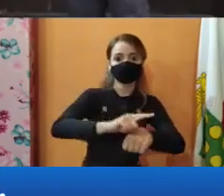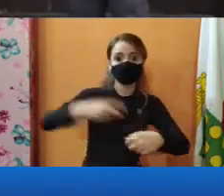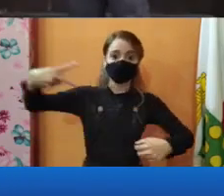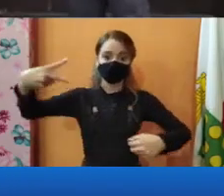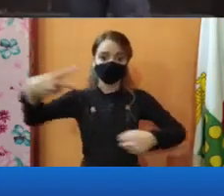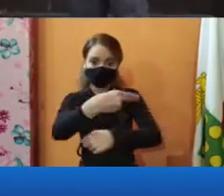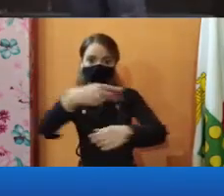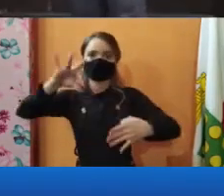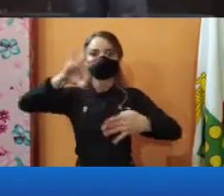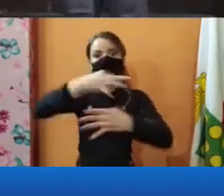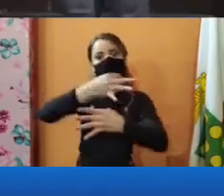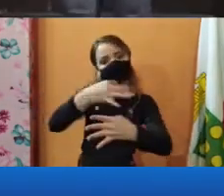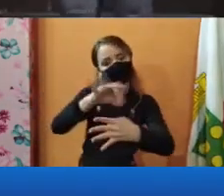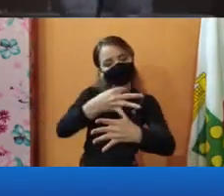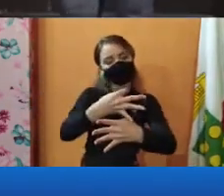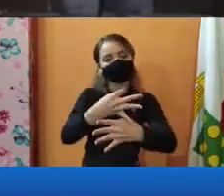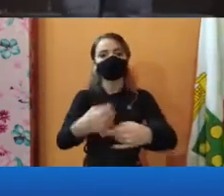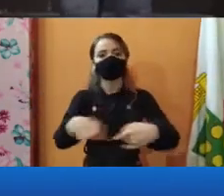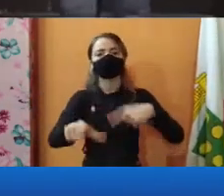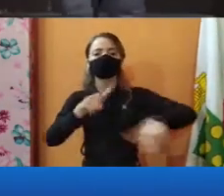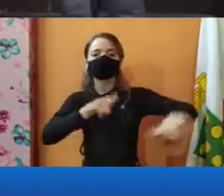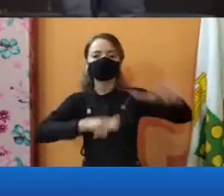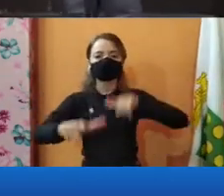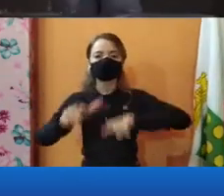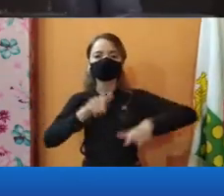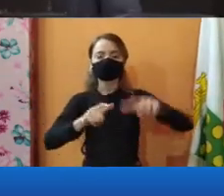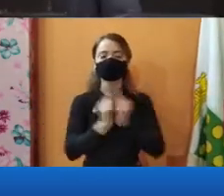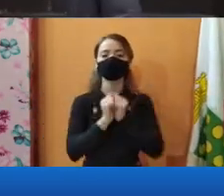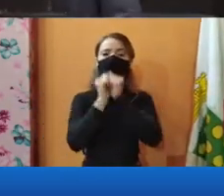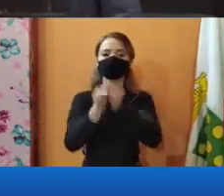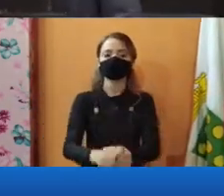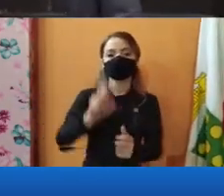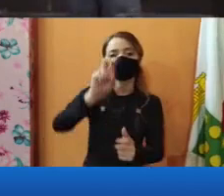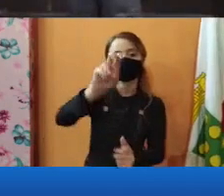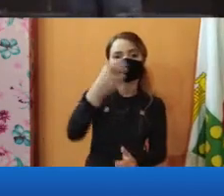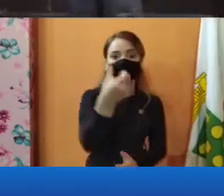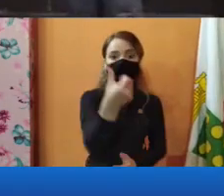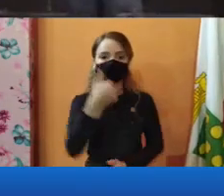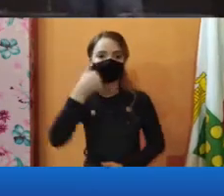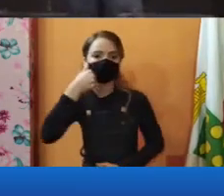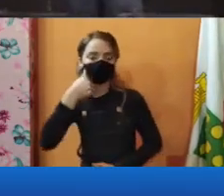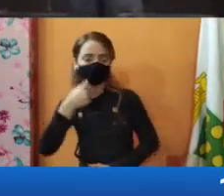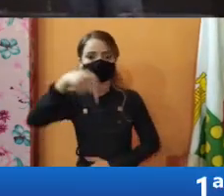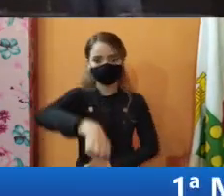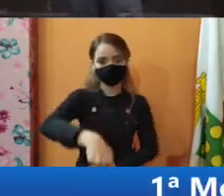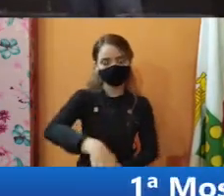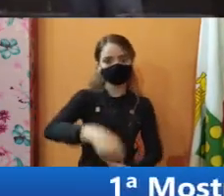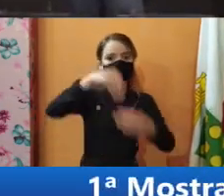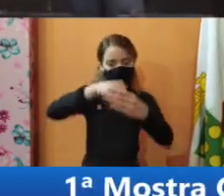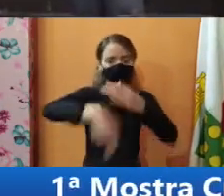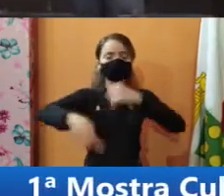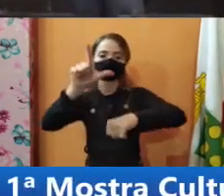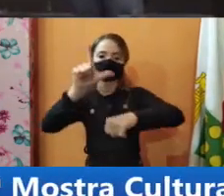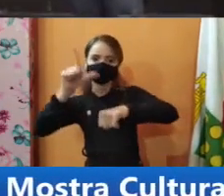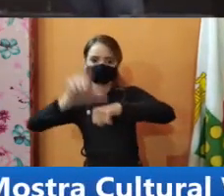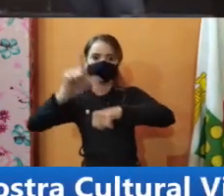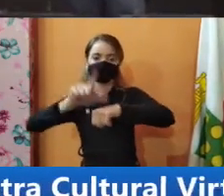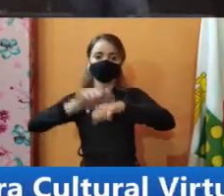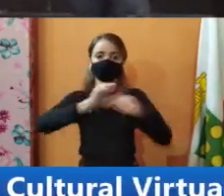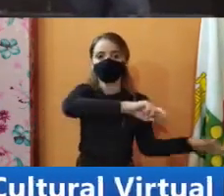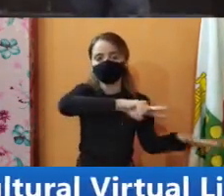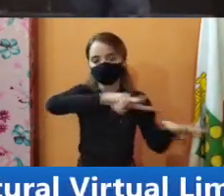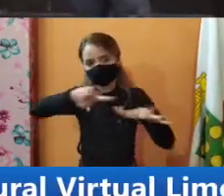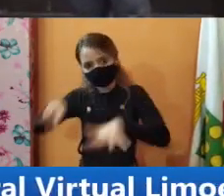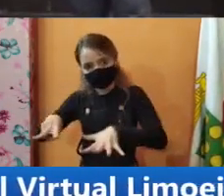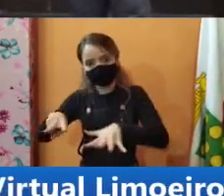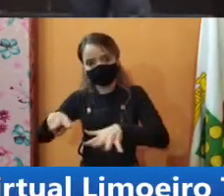costura. Hoje eu estou fazendo um trabalho de acompanhamento com 56 mulheres dentro do nosso município. E essa semana demos